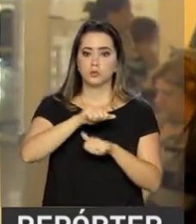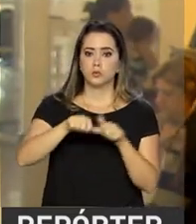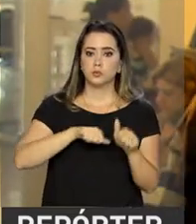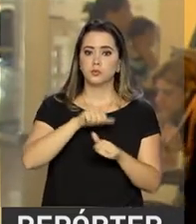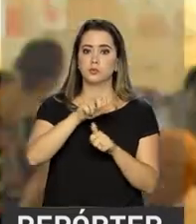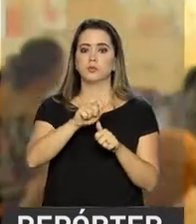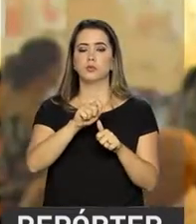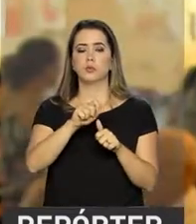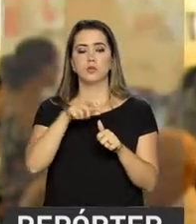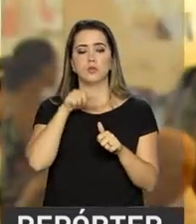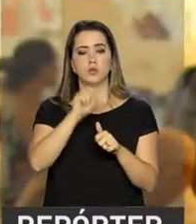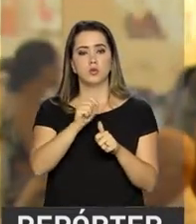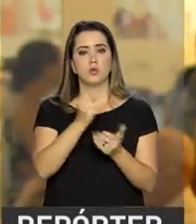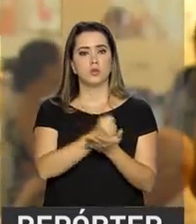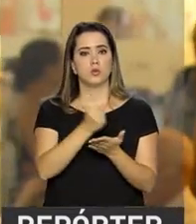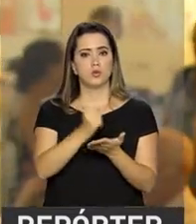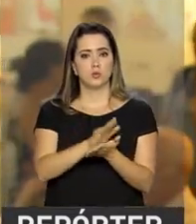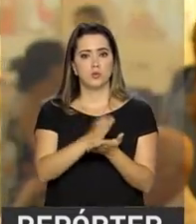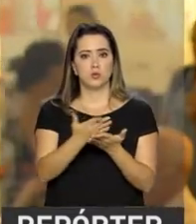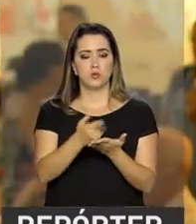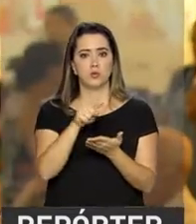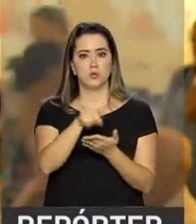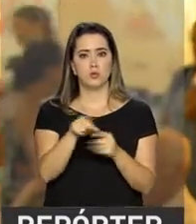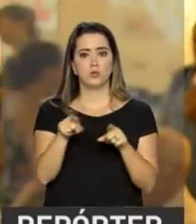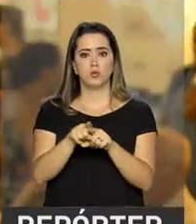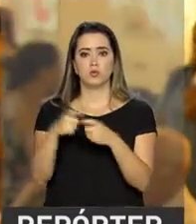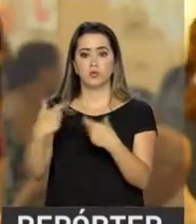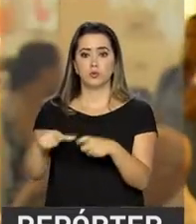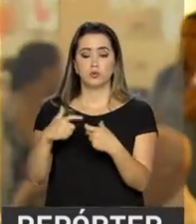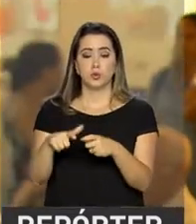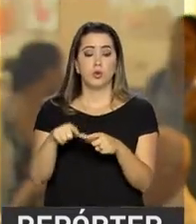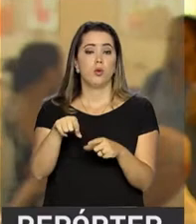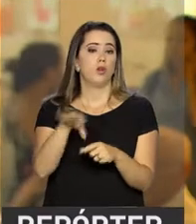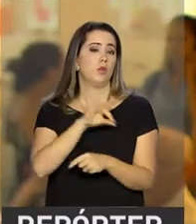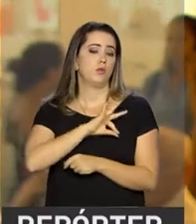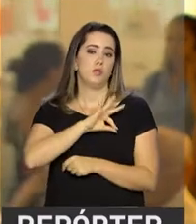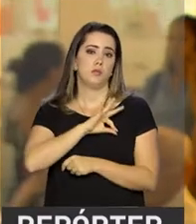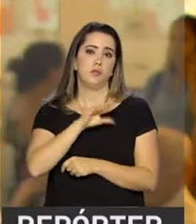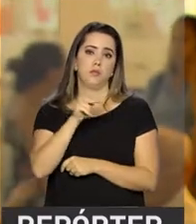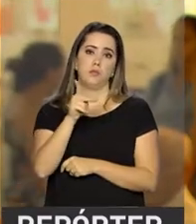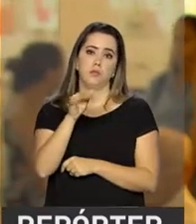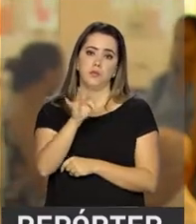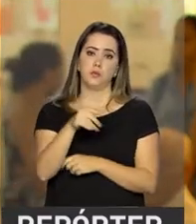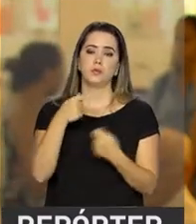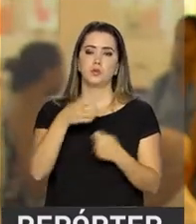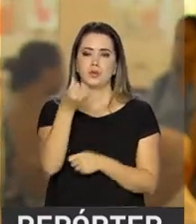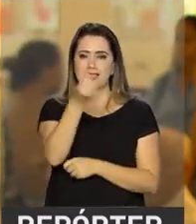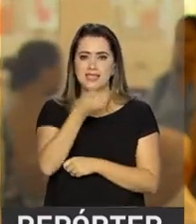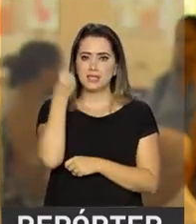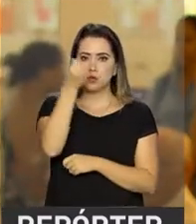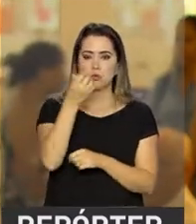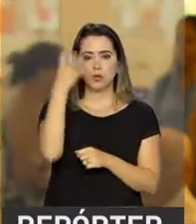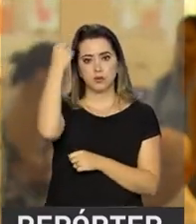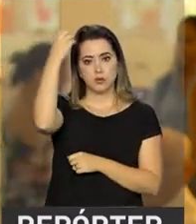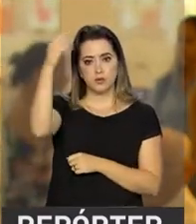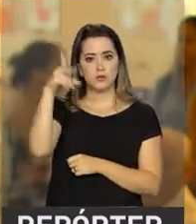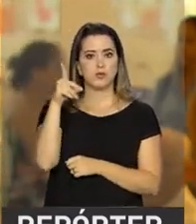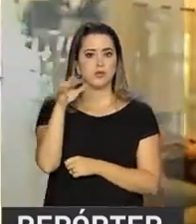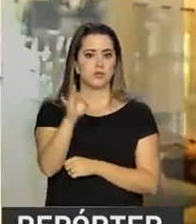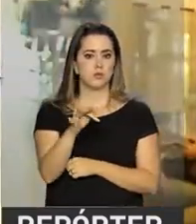passaporte como não há posto da polícia federal em sociedade teve que viajar seis horas de carro até o distrito